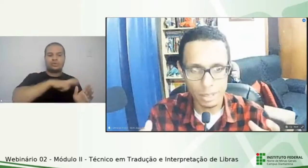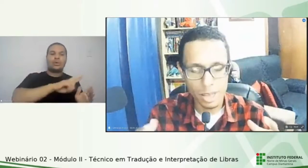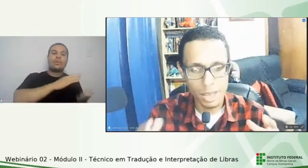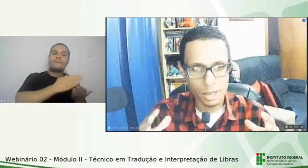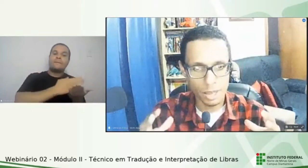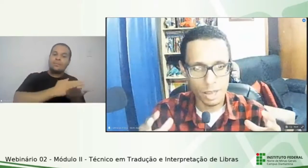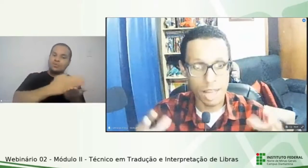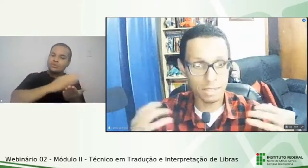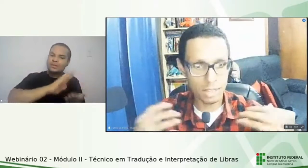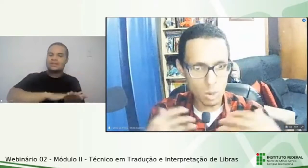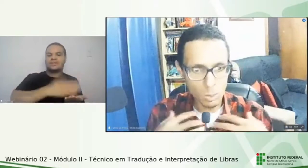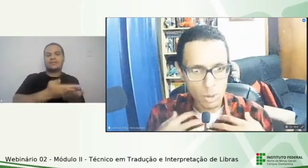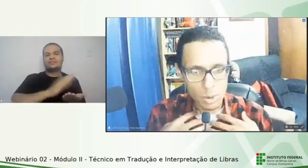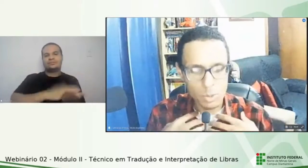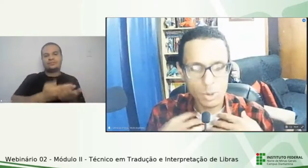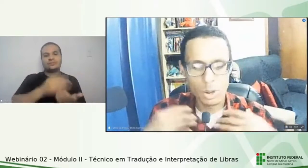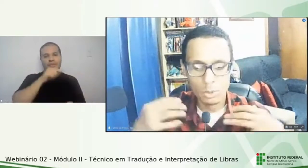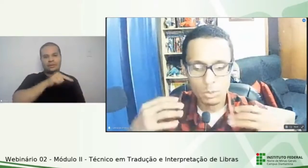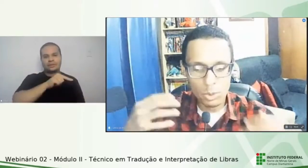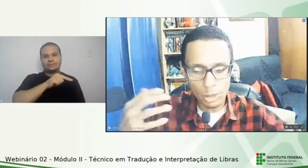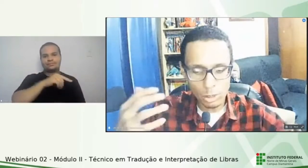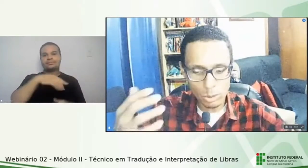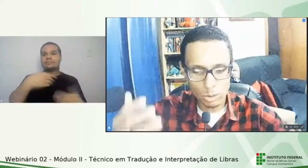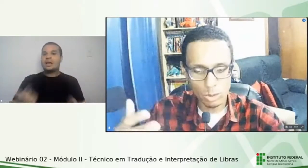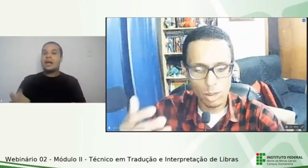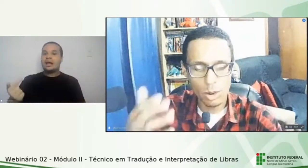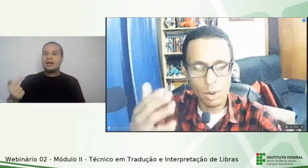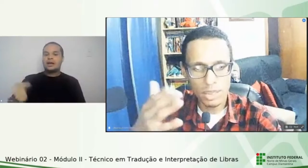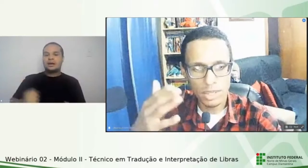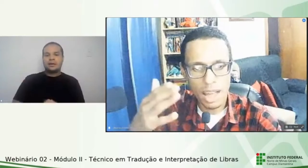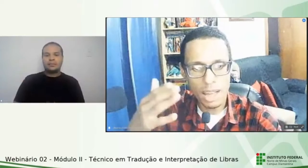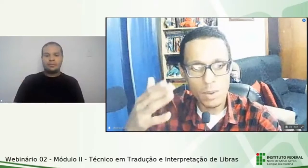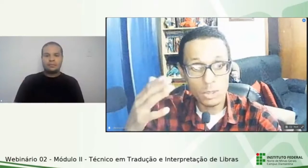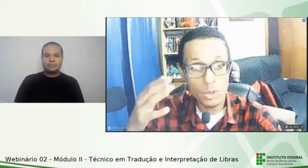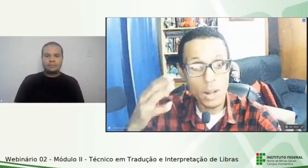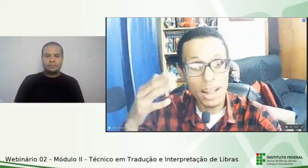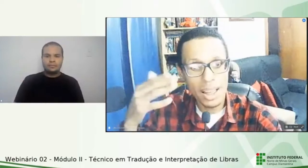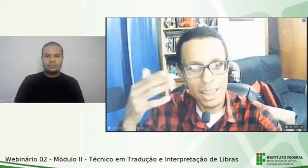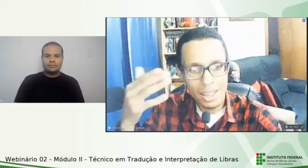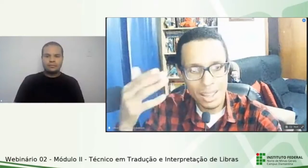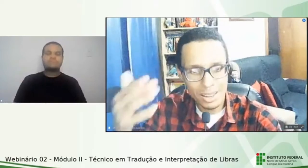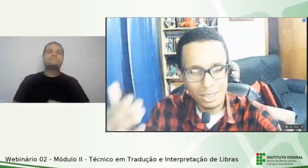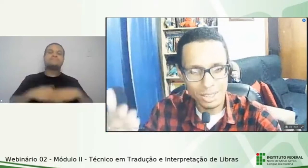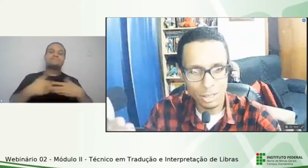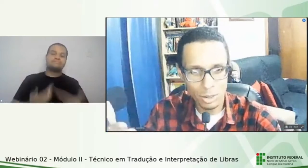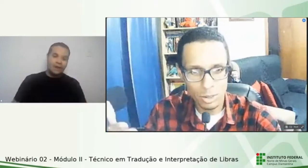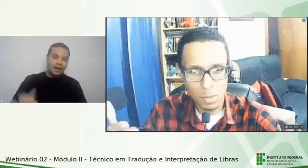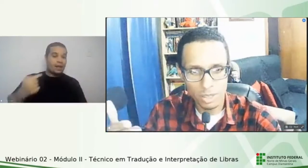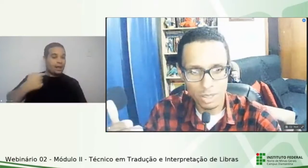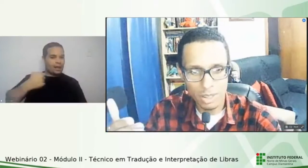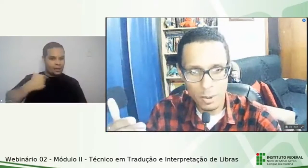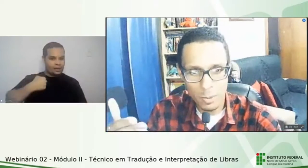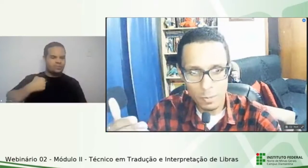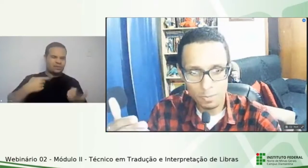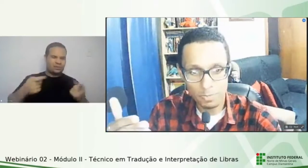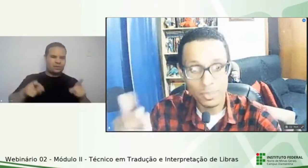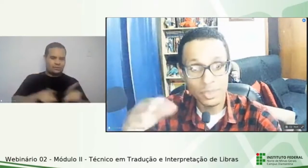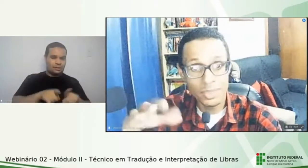ali. Assim como eu, muitos começaram a sua carreira de tradução e